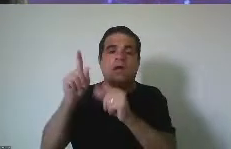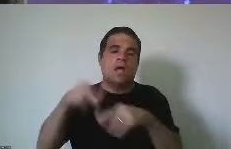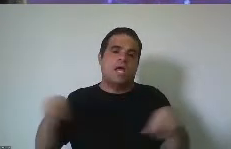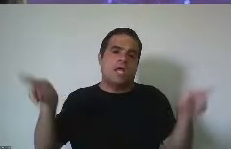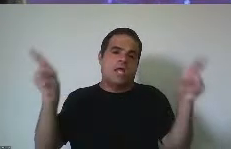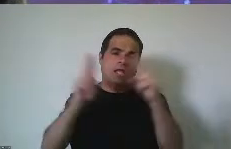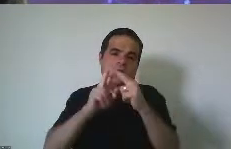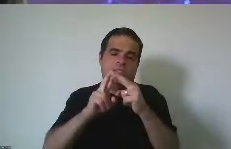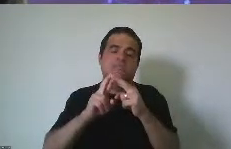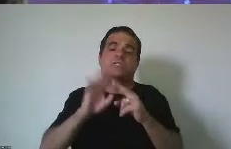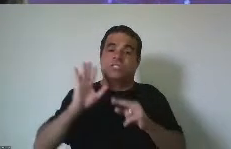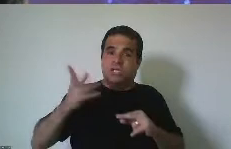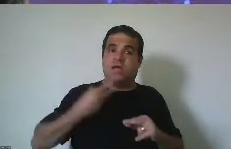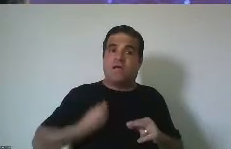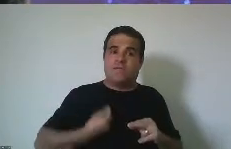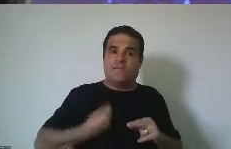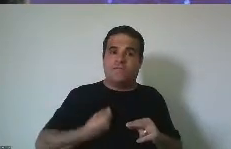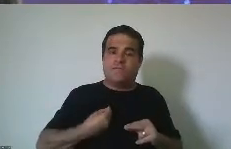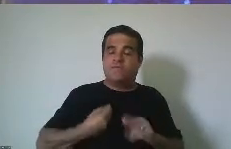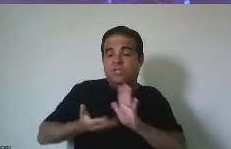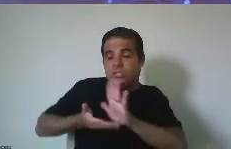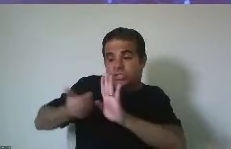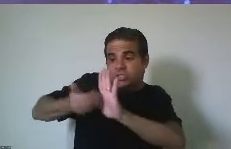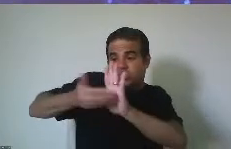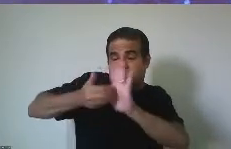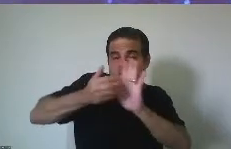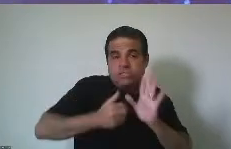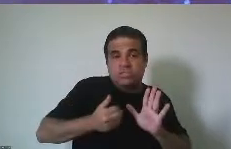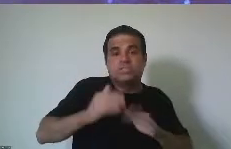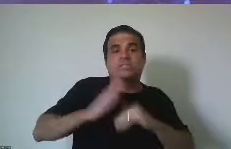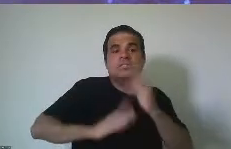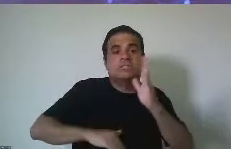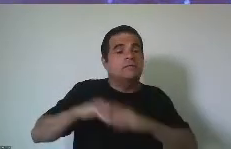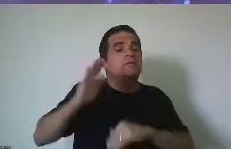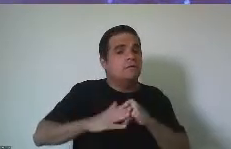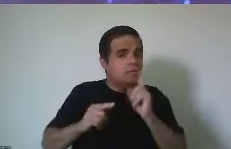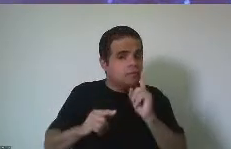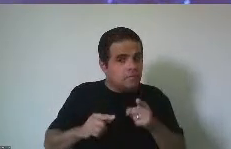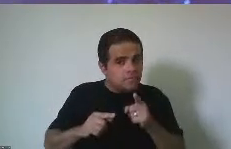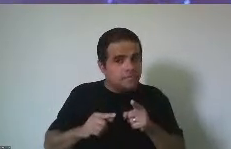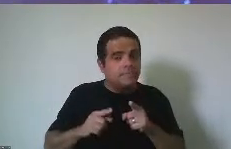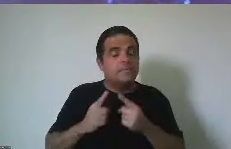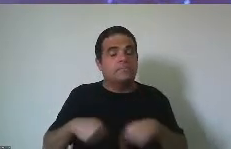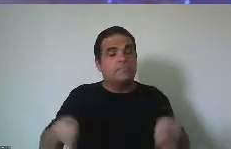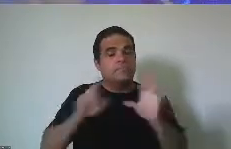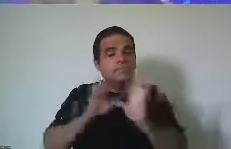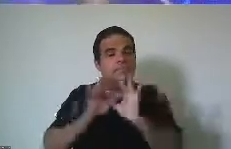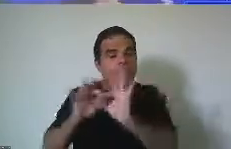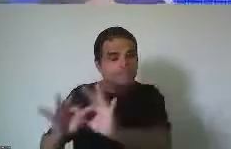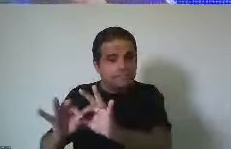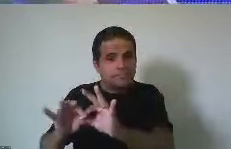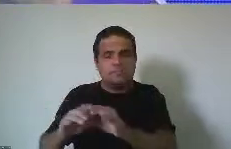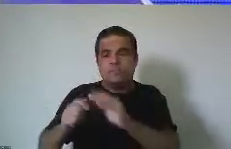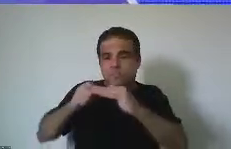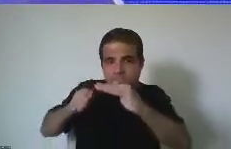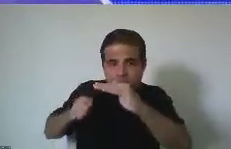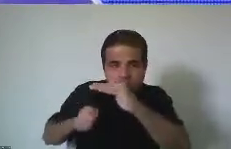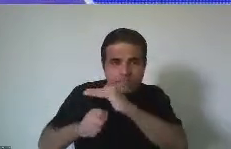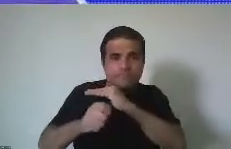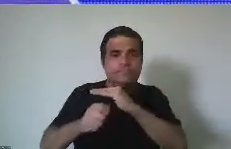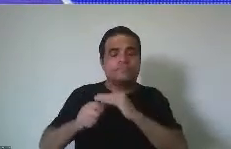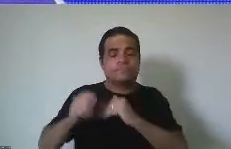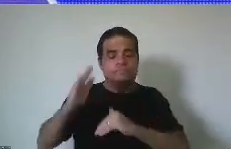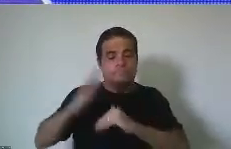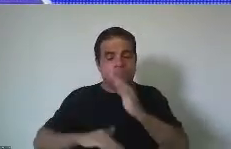existente então a gente elimina as ociosidades então num contexto em que a gente tem tanto investimento em transmissão a gente